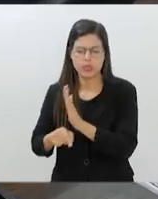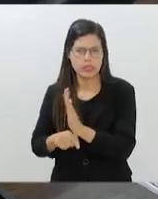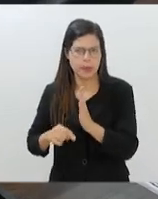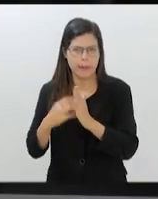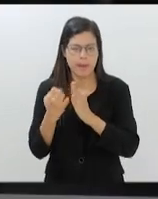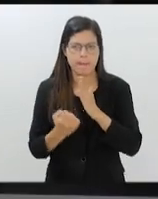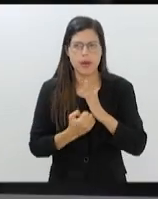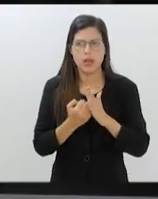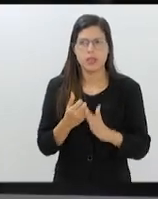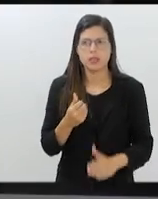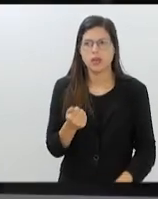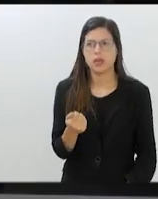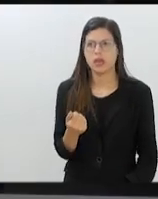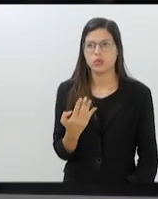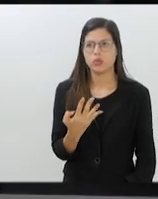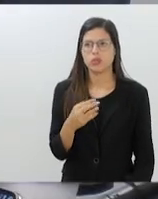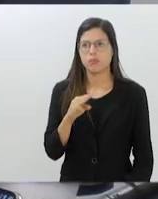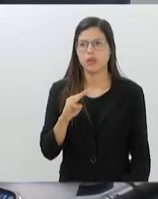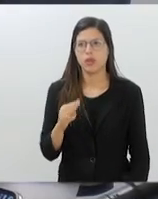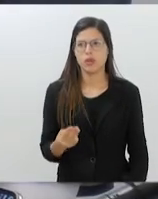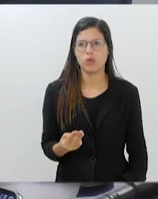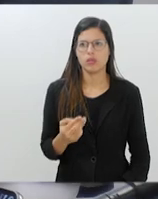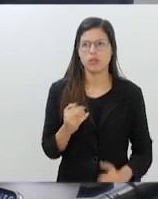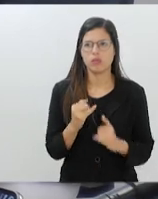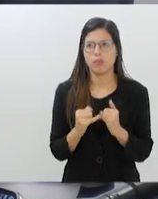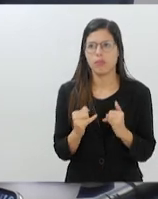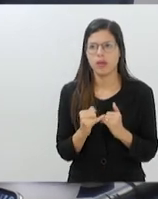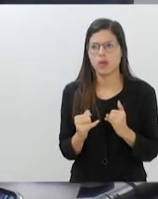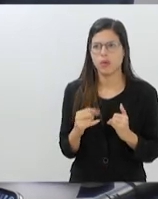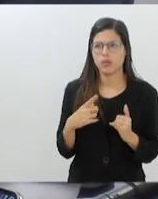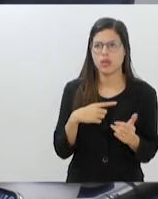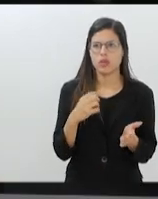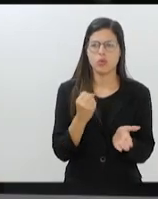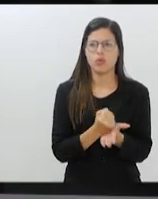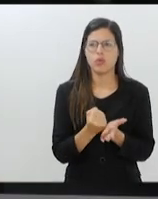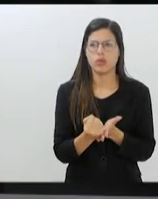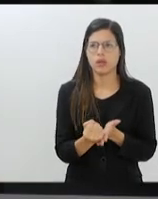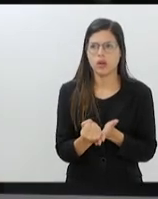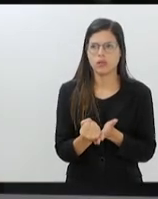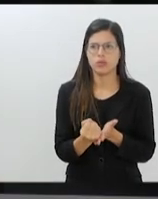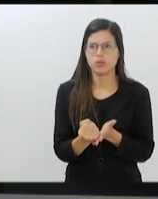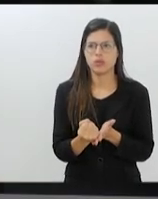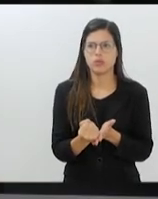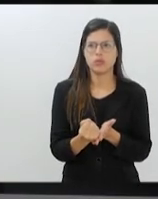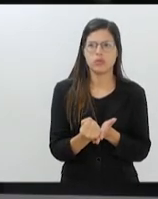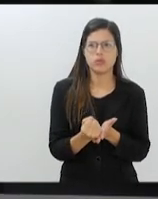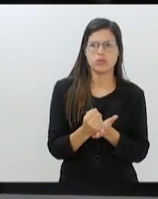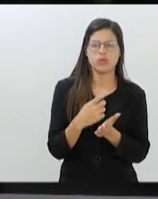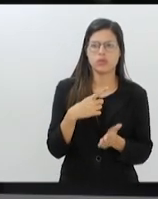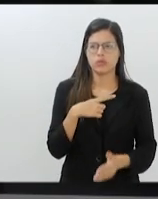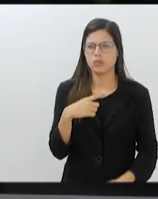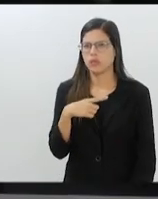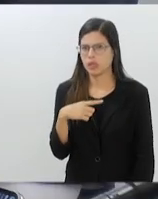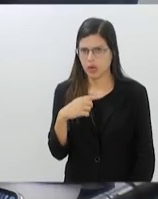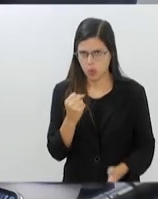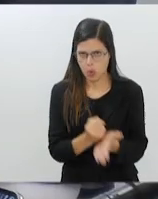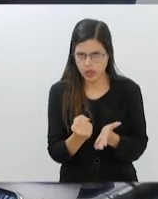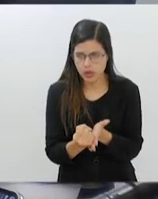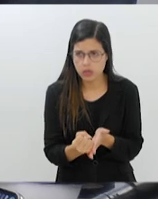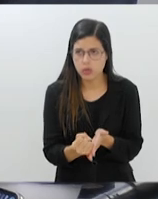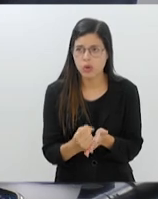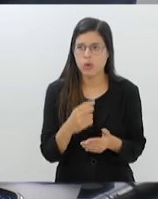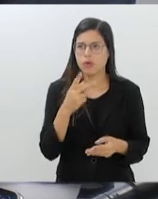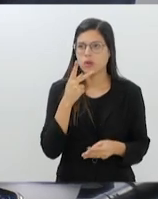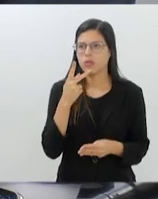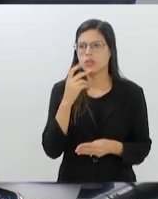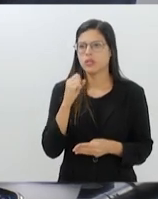em 14 milhões Meio 14 milhões tá no contrato isso tá na bonificação está no contrato dizendo que se a senhora investisse